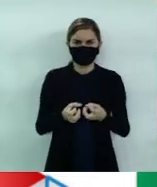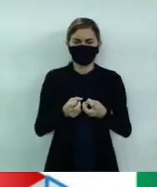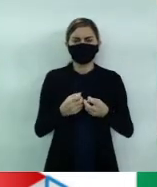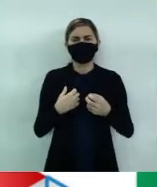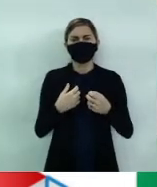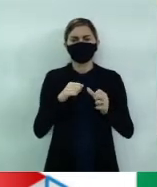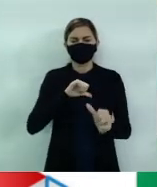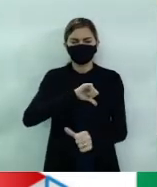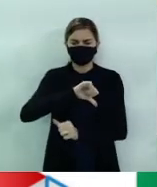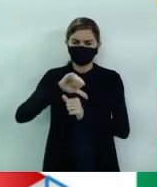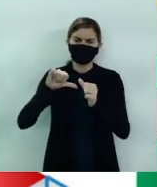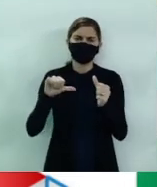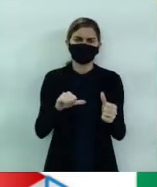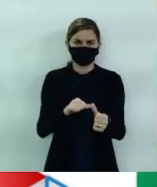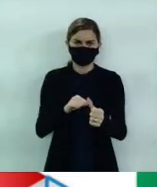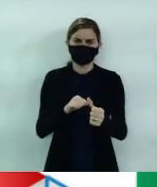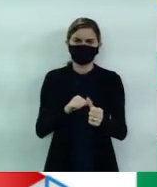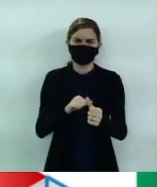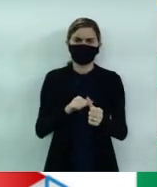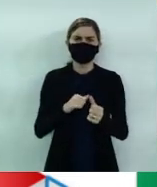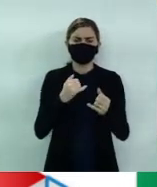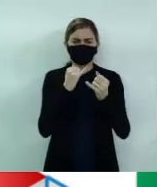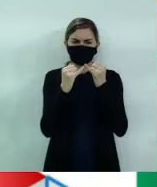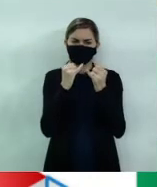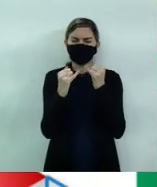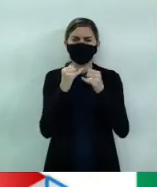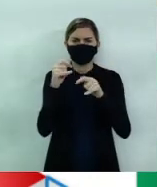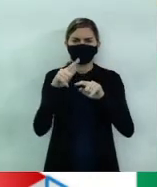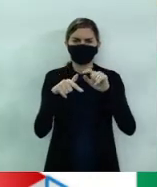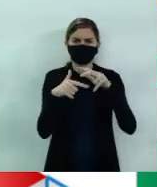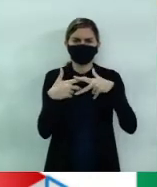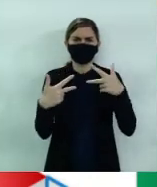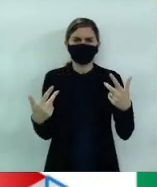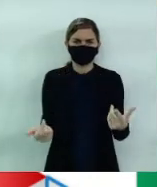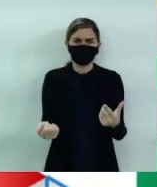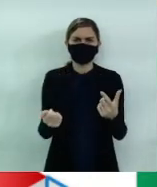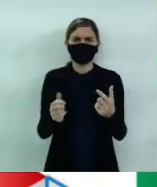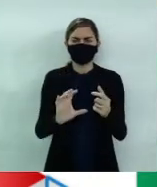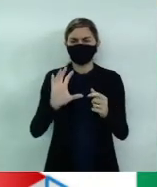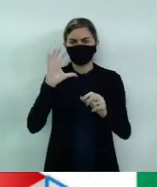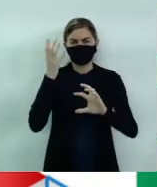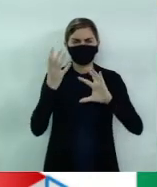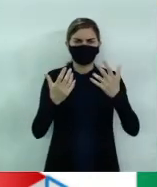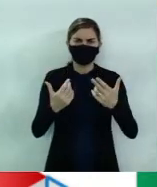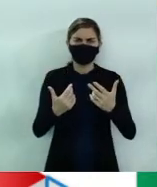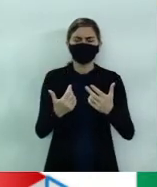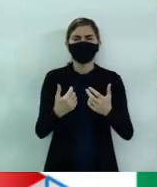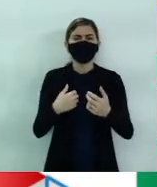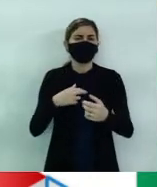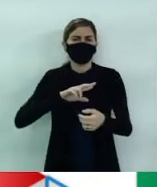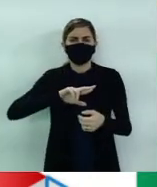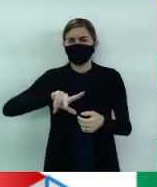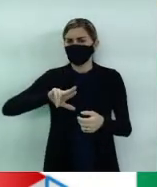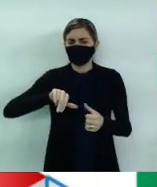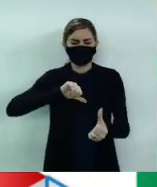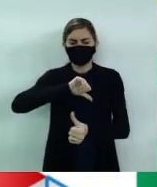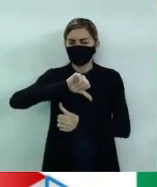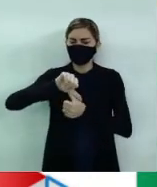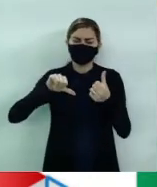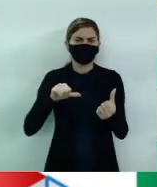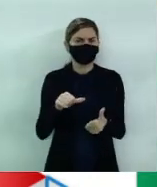pela mudança na aparência do material, ocorrem de maneira mais passageira, não